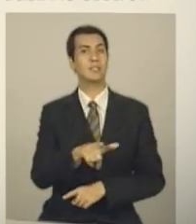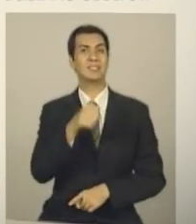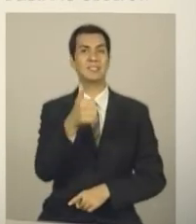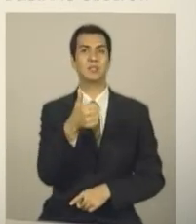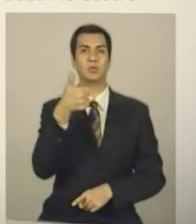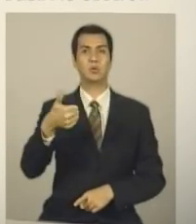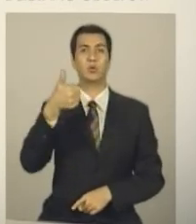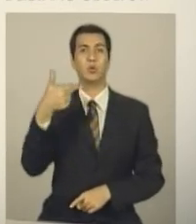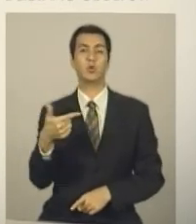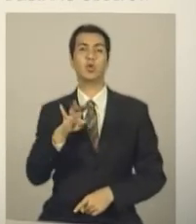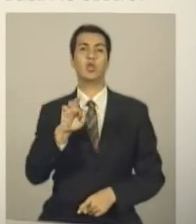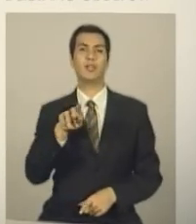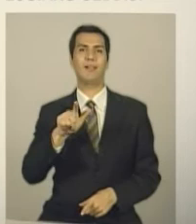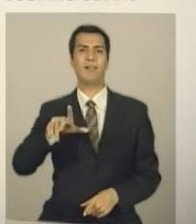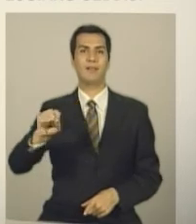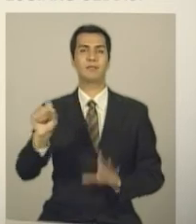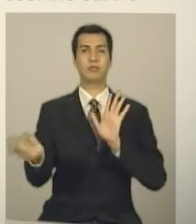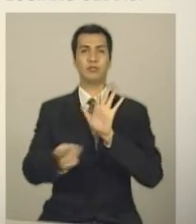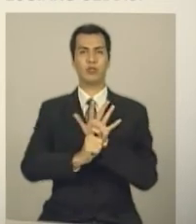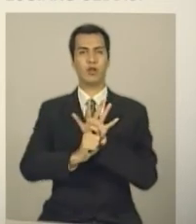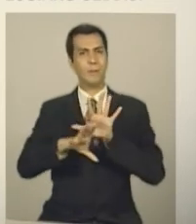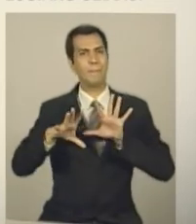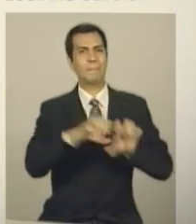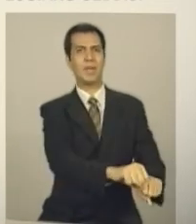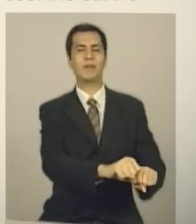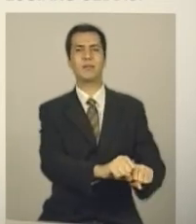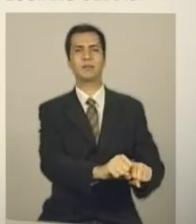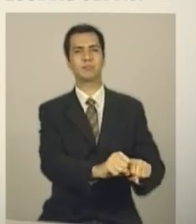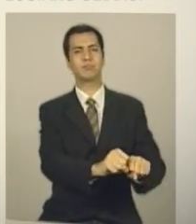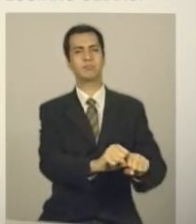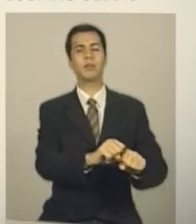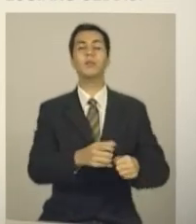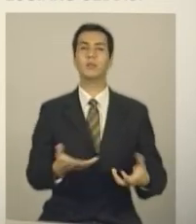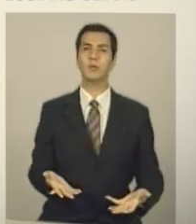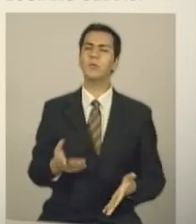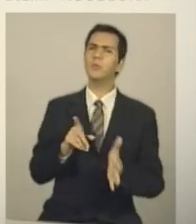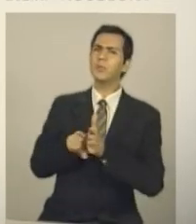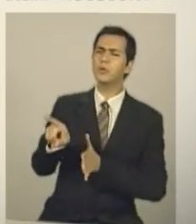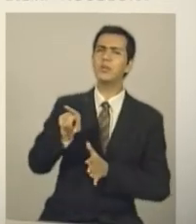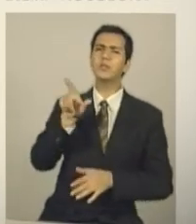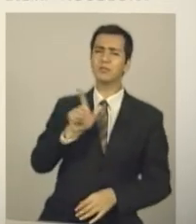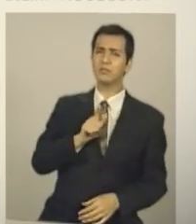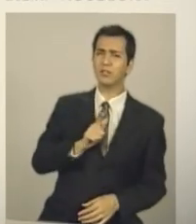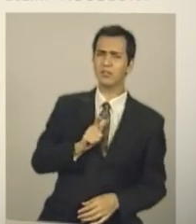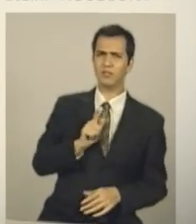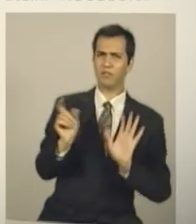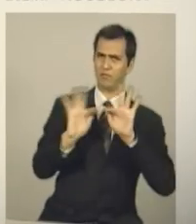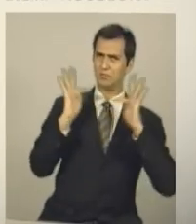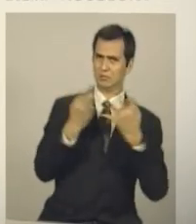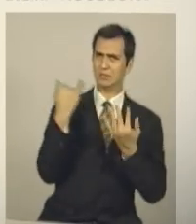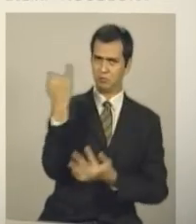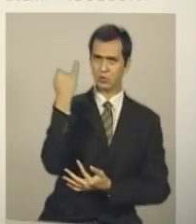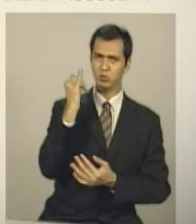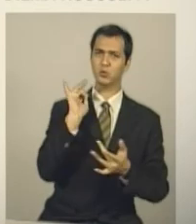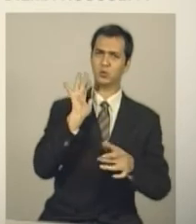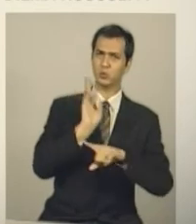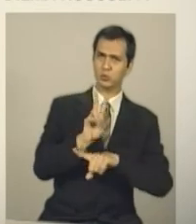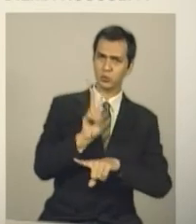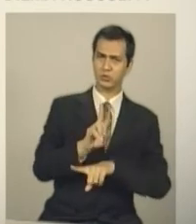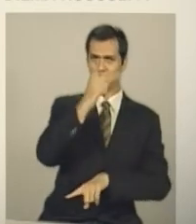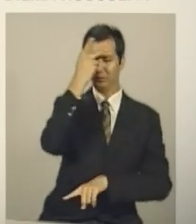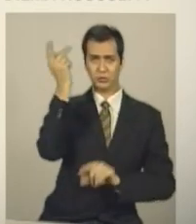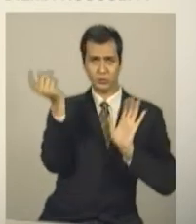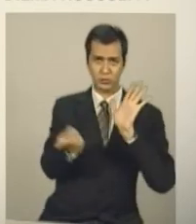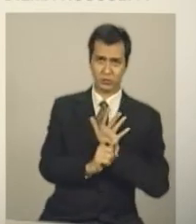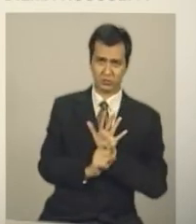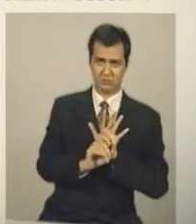família também tem um papel importante na prevenção e no tratamento dos dependentes químicos não é presidenta ah Luciano tem sim o sofrimento das